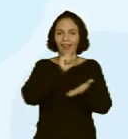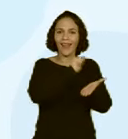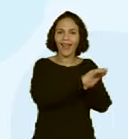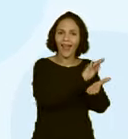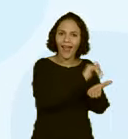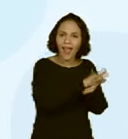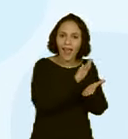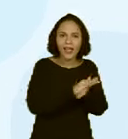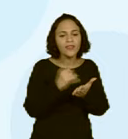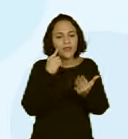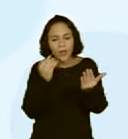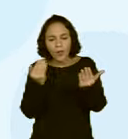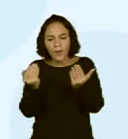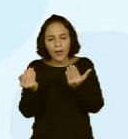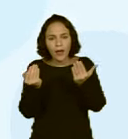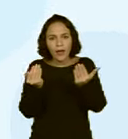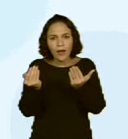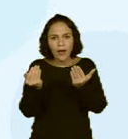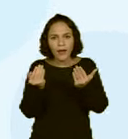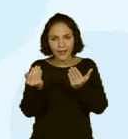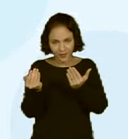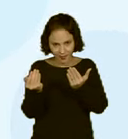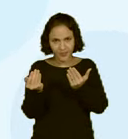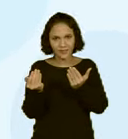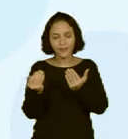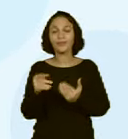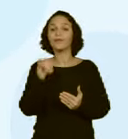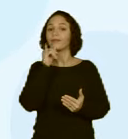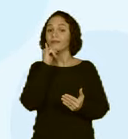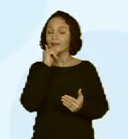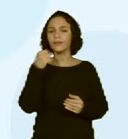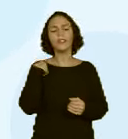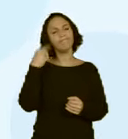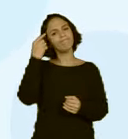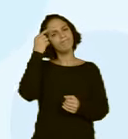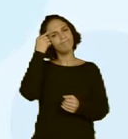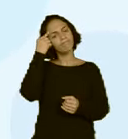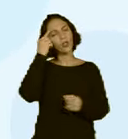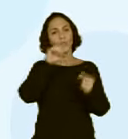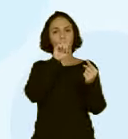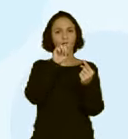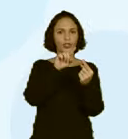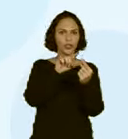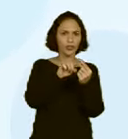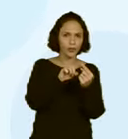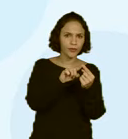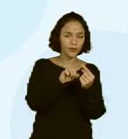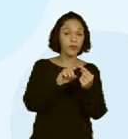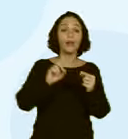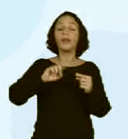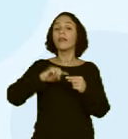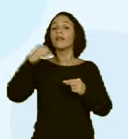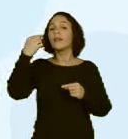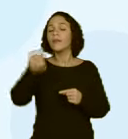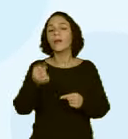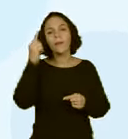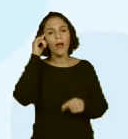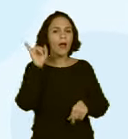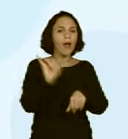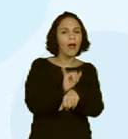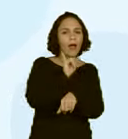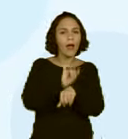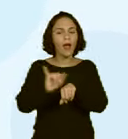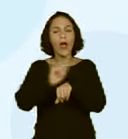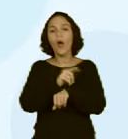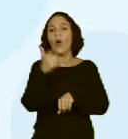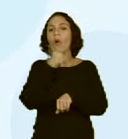momento, passa pela definição de objetivos e depois define as estratégias